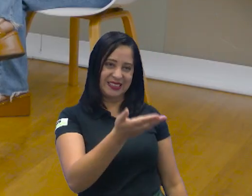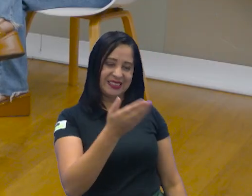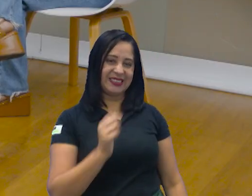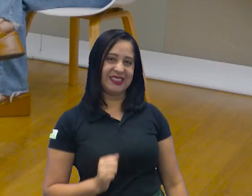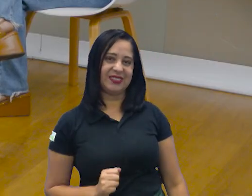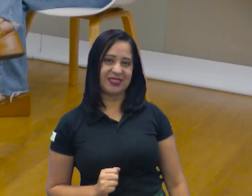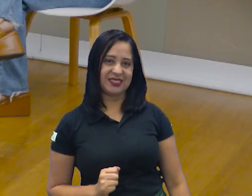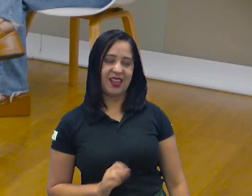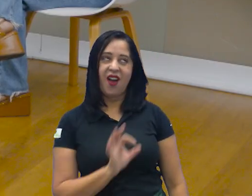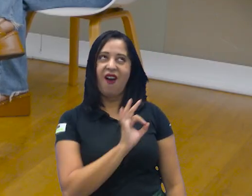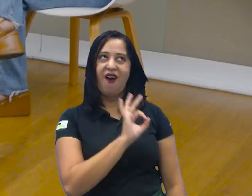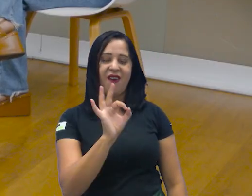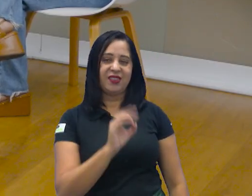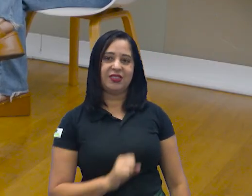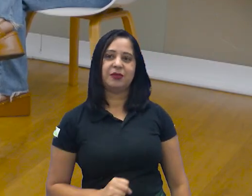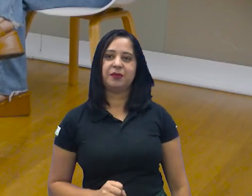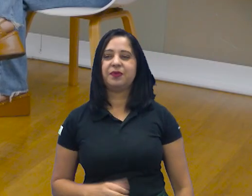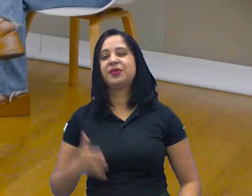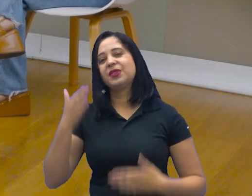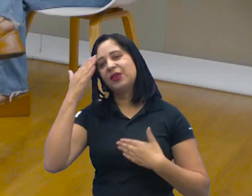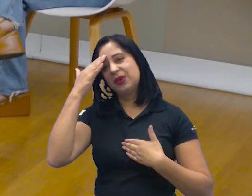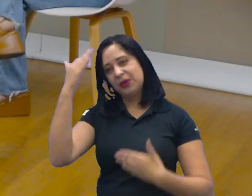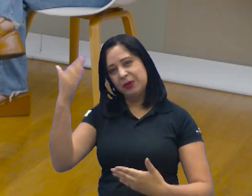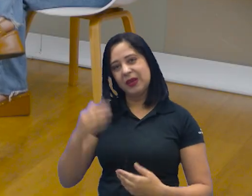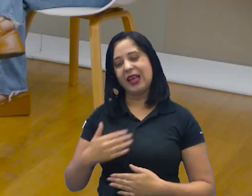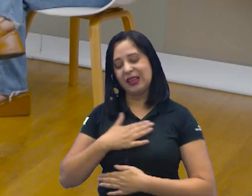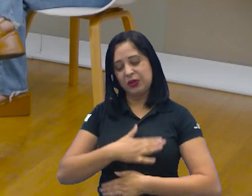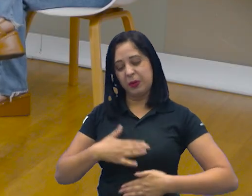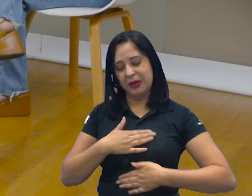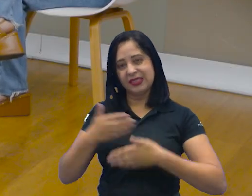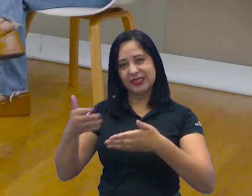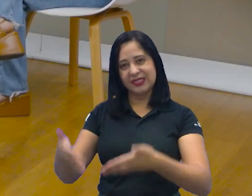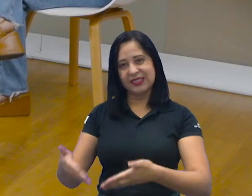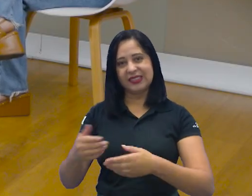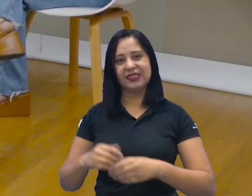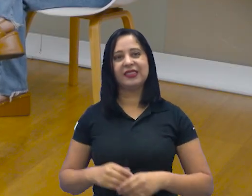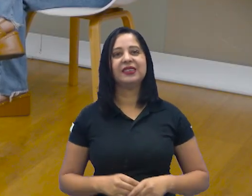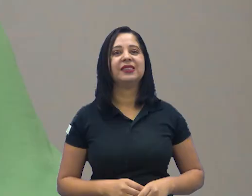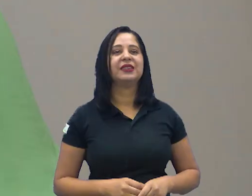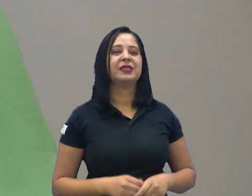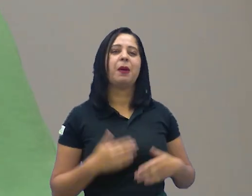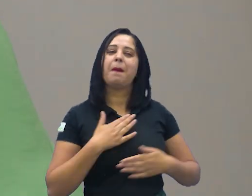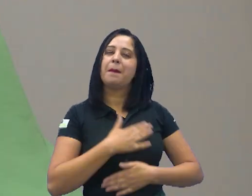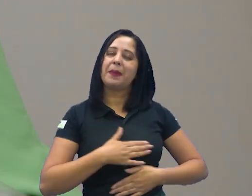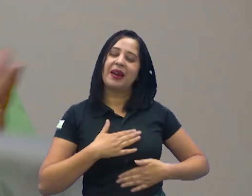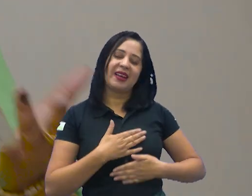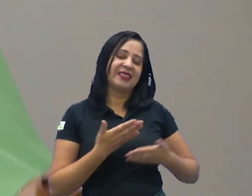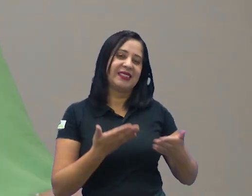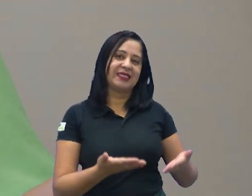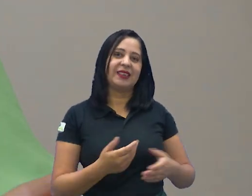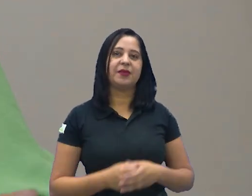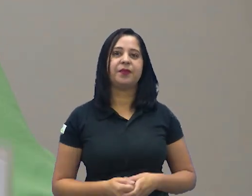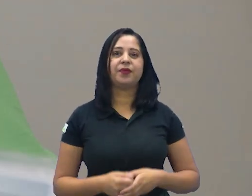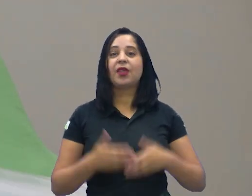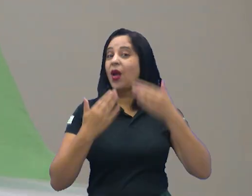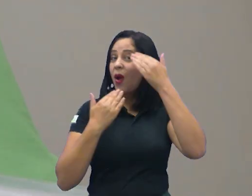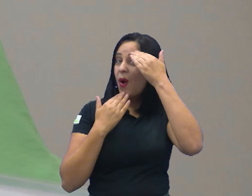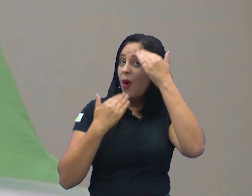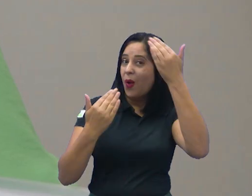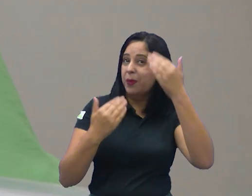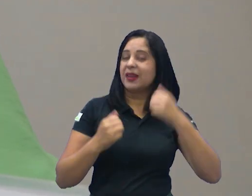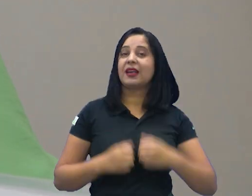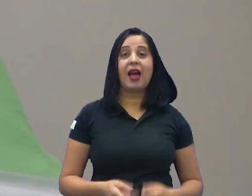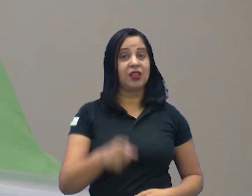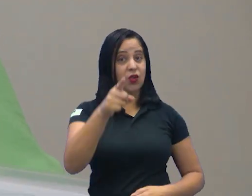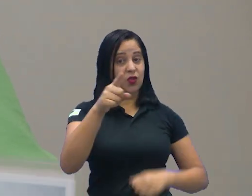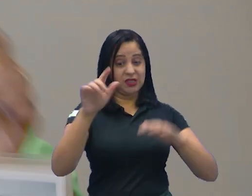foi ótimo. Eu que agradeço, Gi, foi um prazer estar aqui com vocês. O prazer é todo nosso. Obrigada também a você que